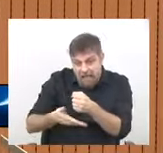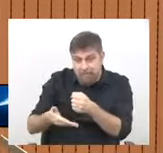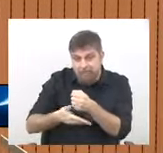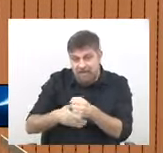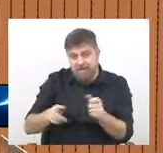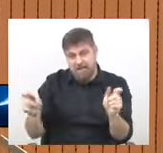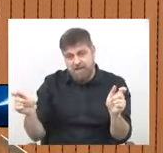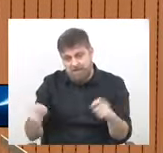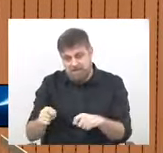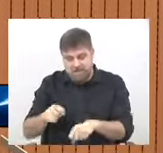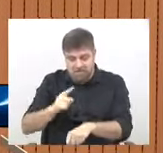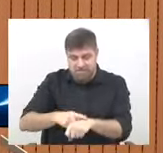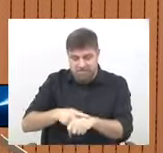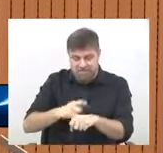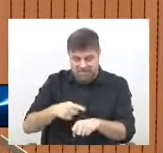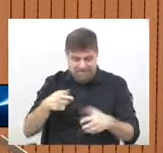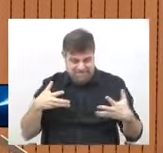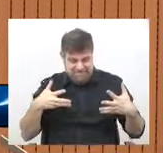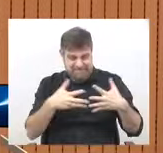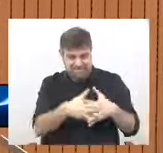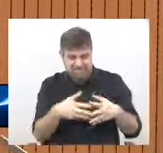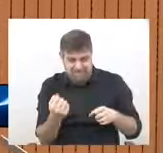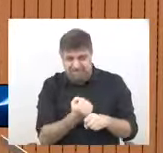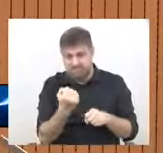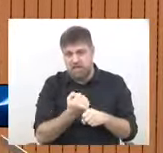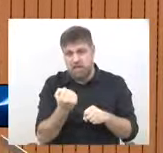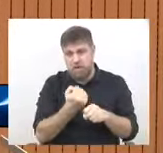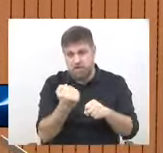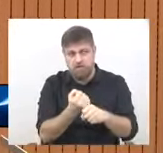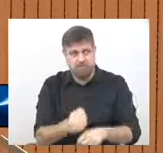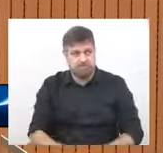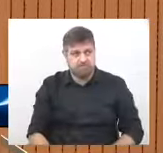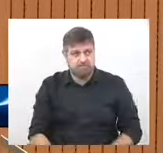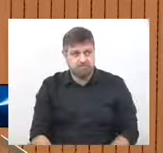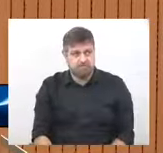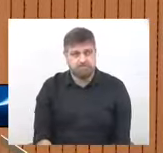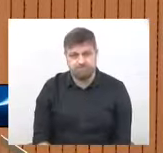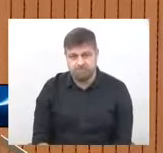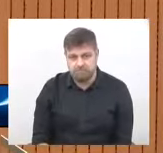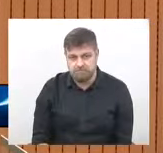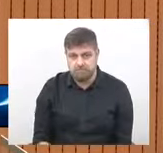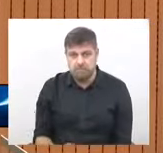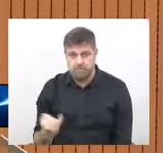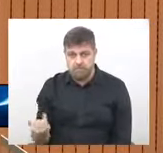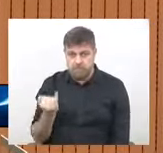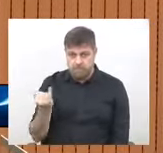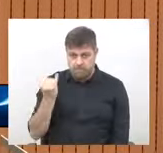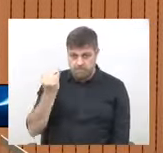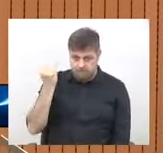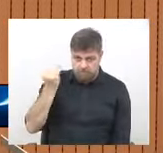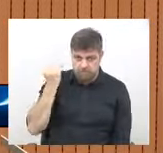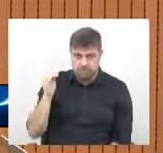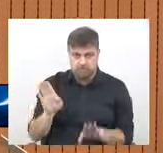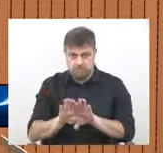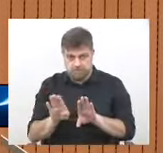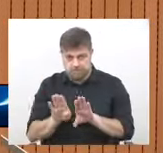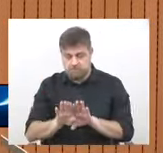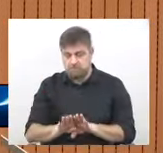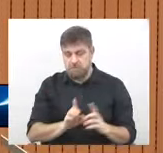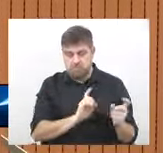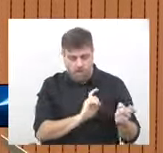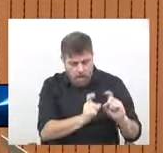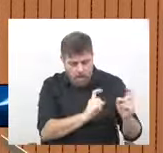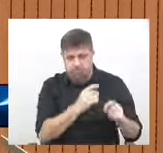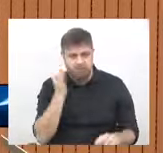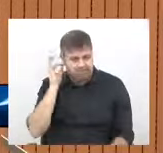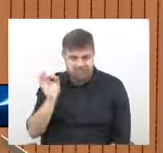transitáveis nesse momento de transtorno de obras. Então, foi importante e foi produtiva a